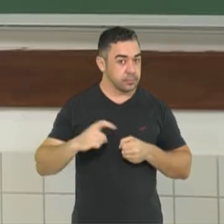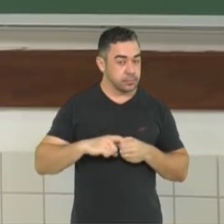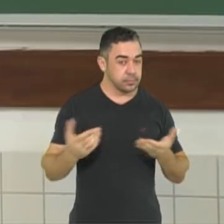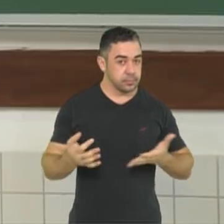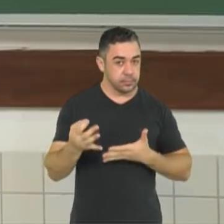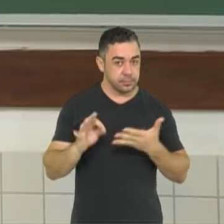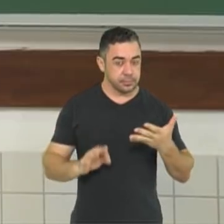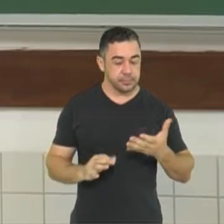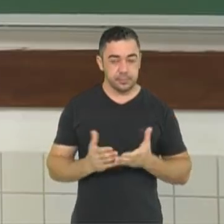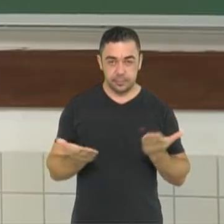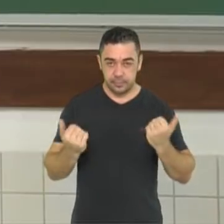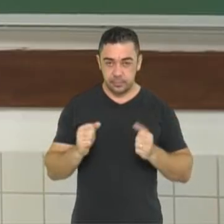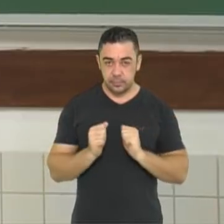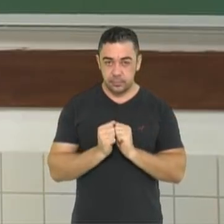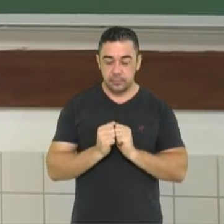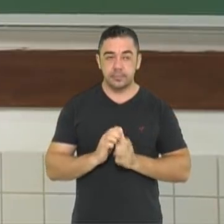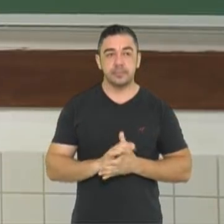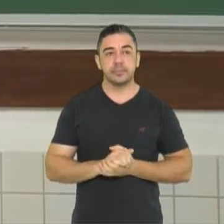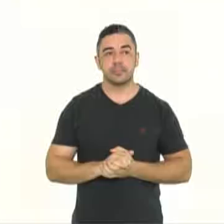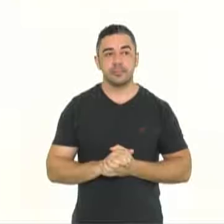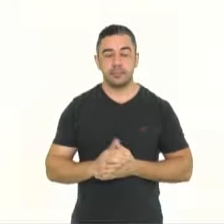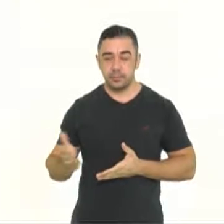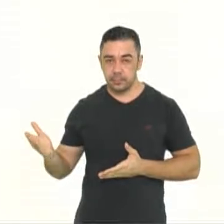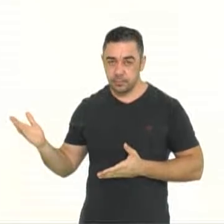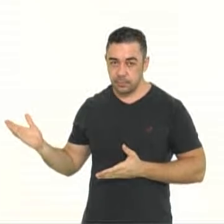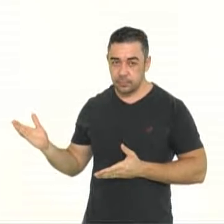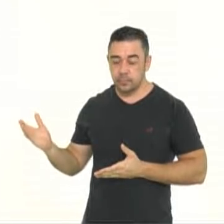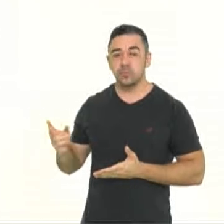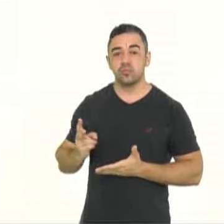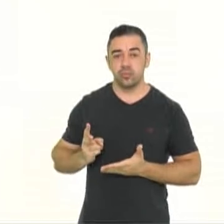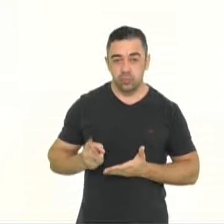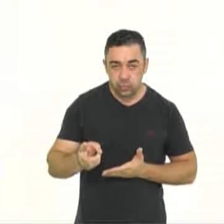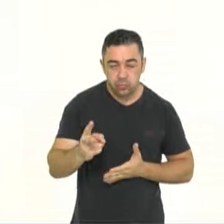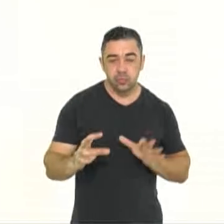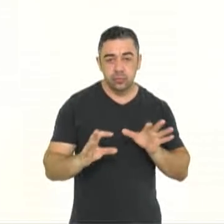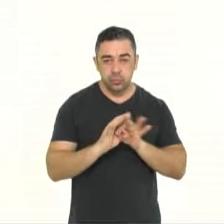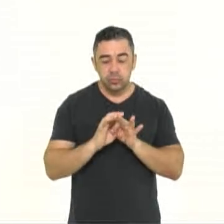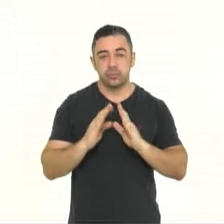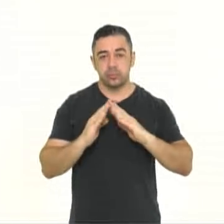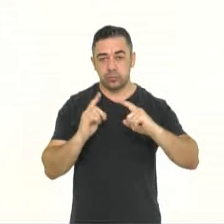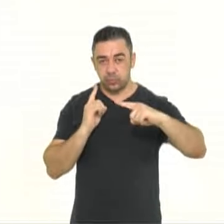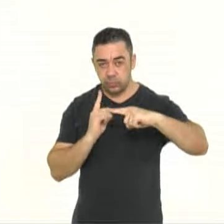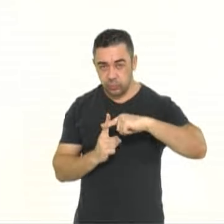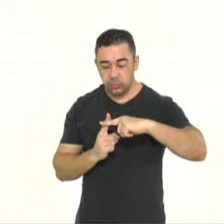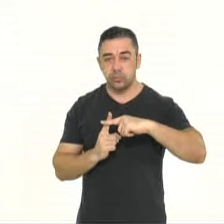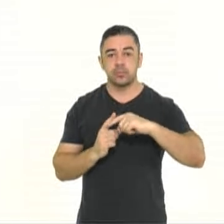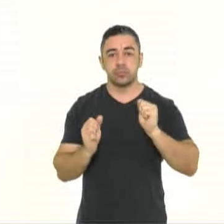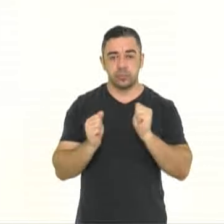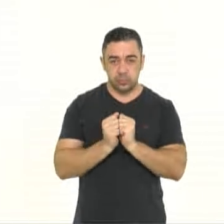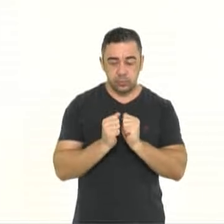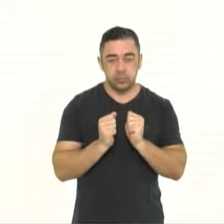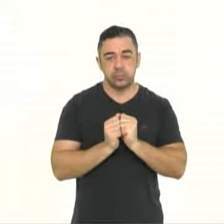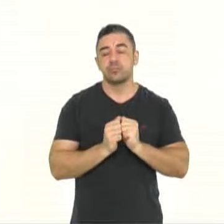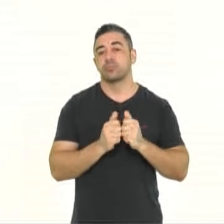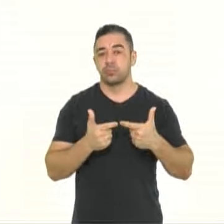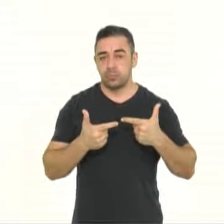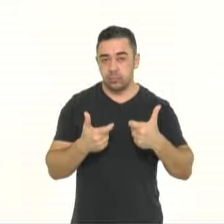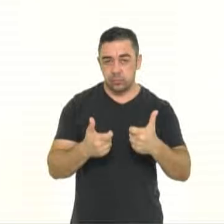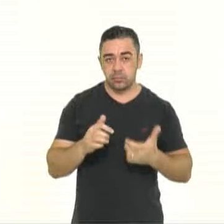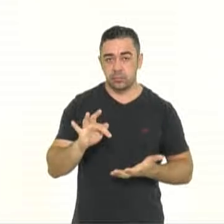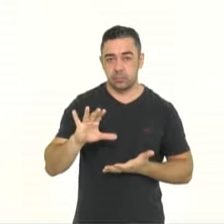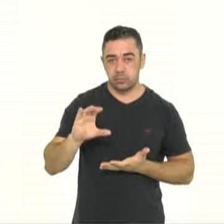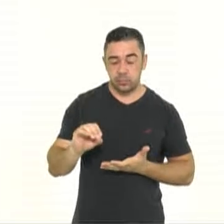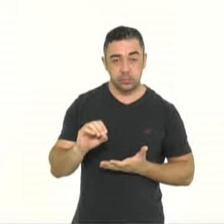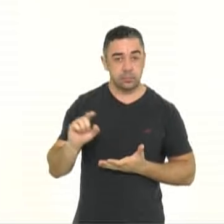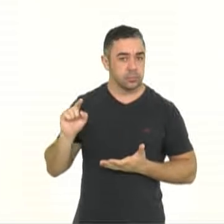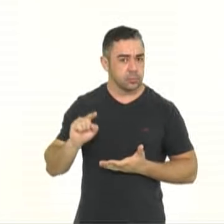Voltei, vamos corrigir juntos. Carlos Magno deu continuidade à aliança com a igreja e à política guerreira dos francos. O professor Roberto,